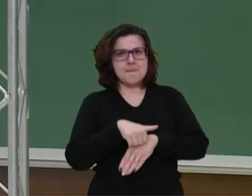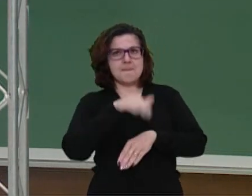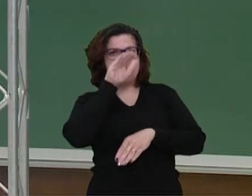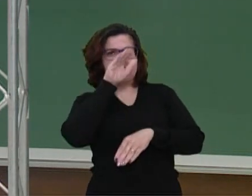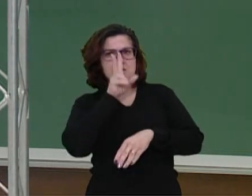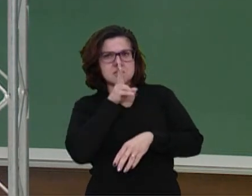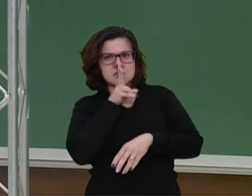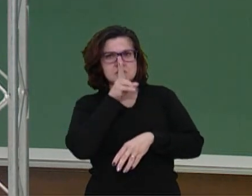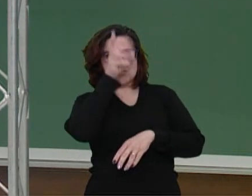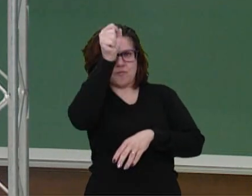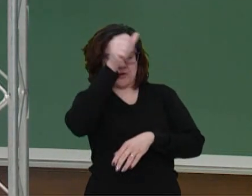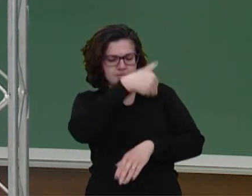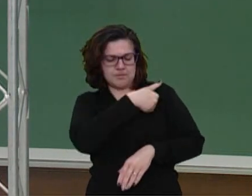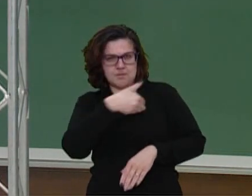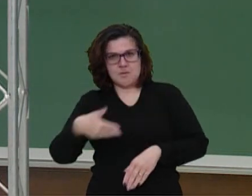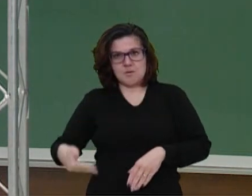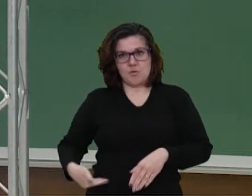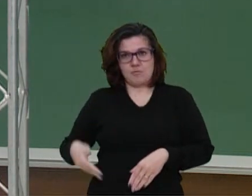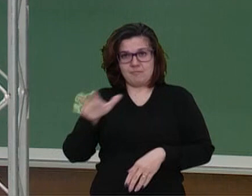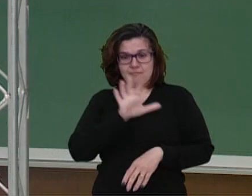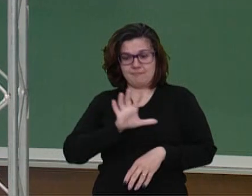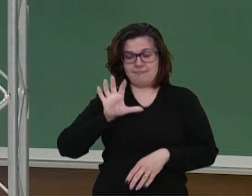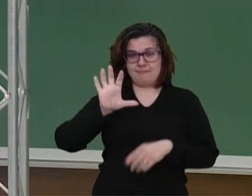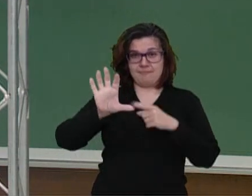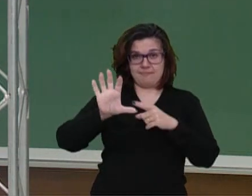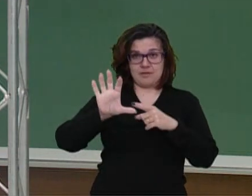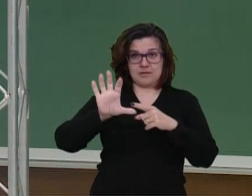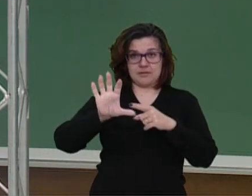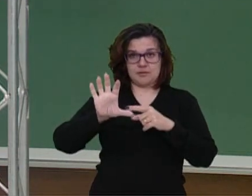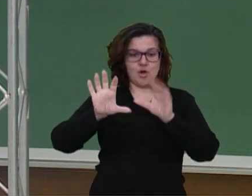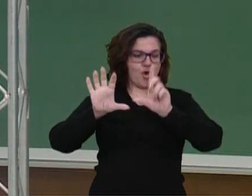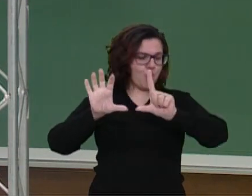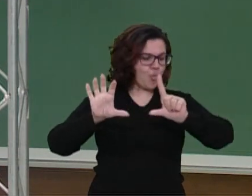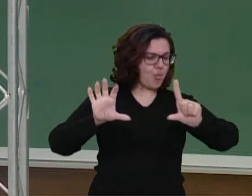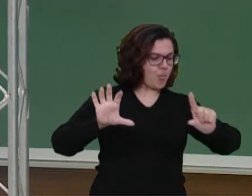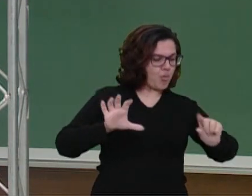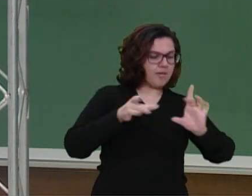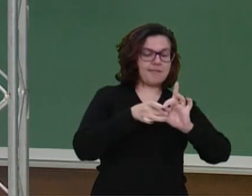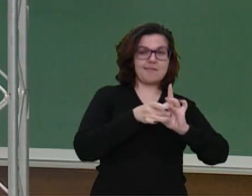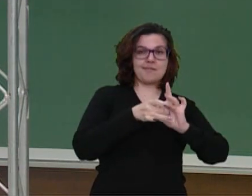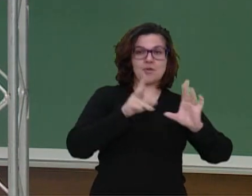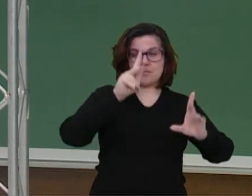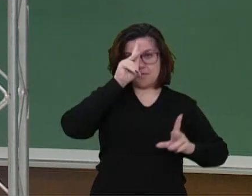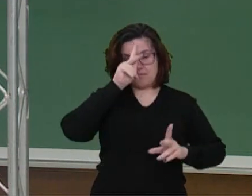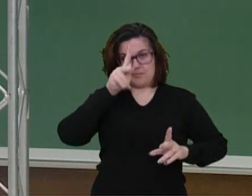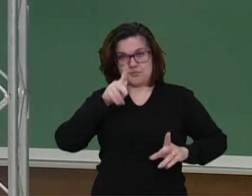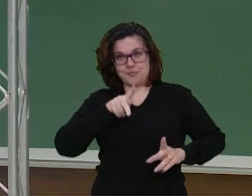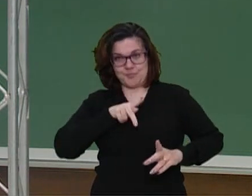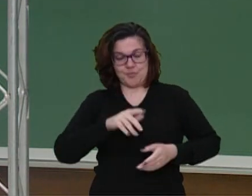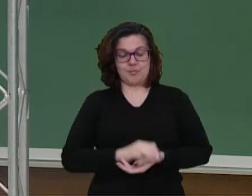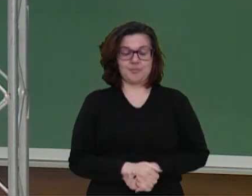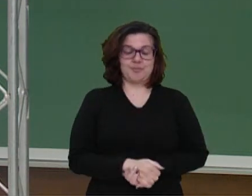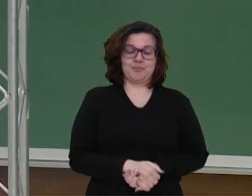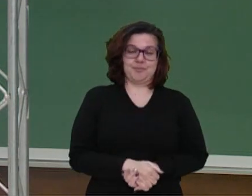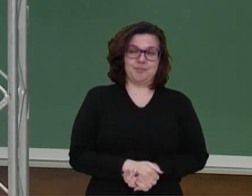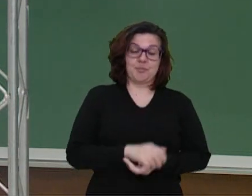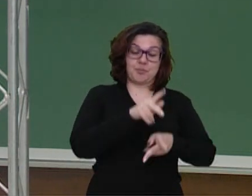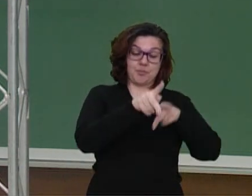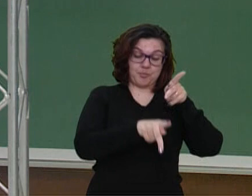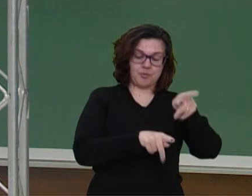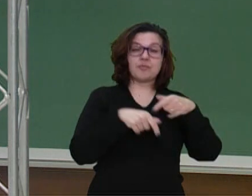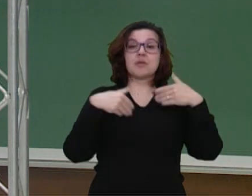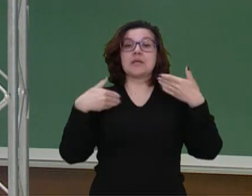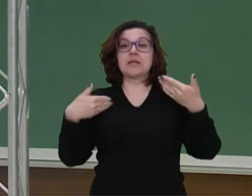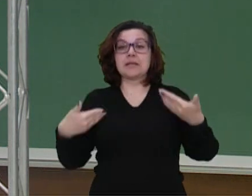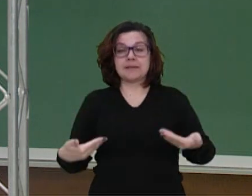forte o poder do Estado nesses regimes, menores são as liberdades individuais. Parece que poder estatal